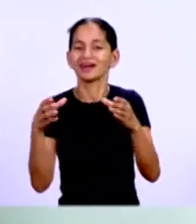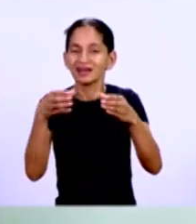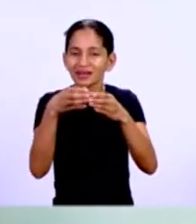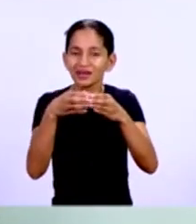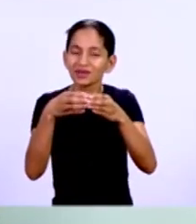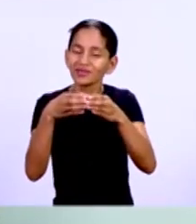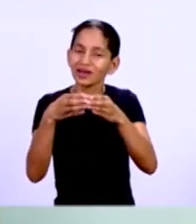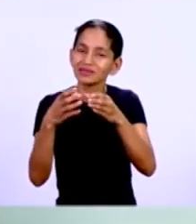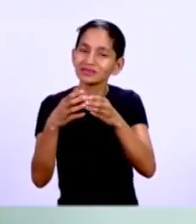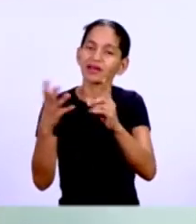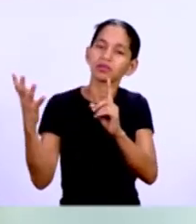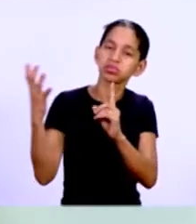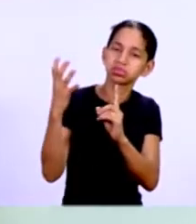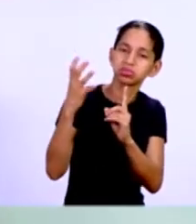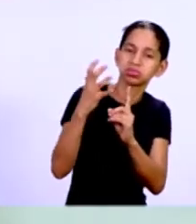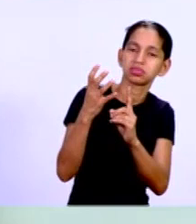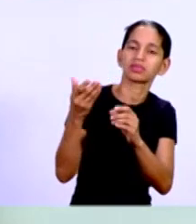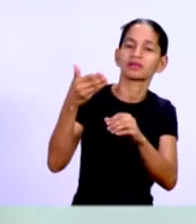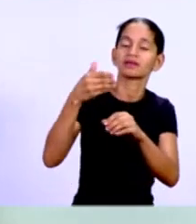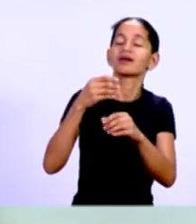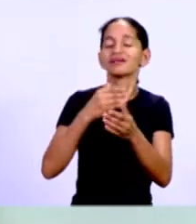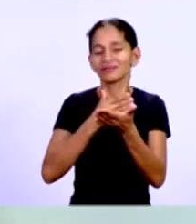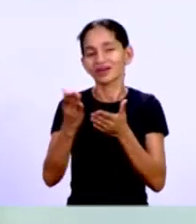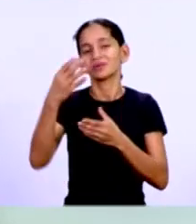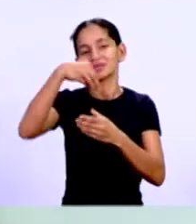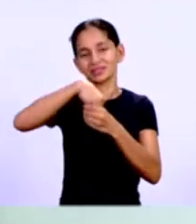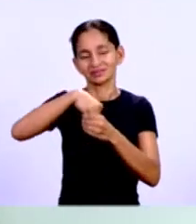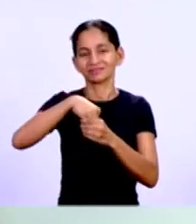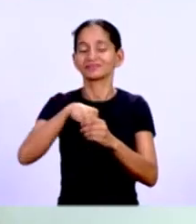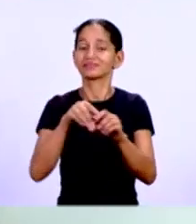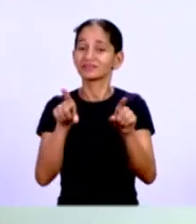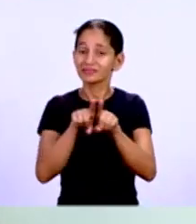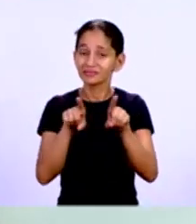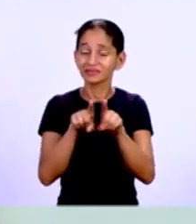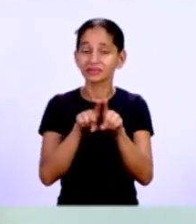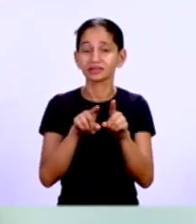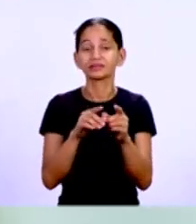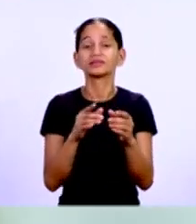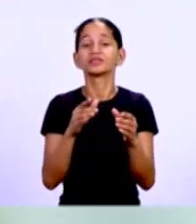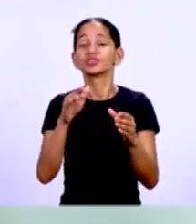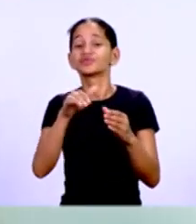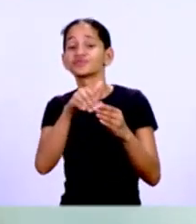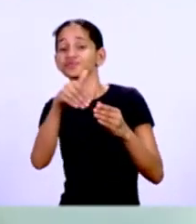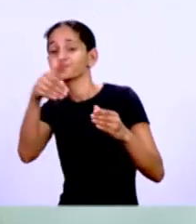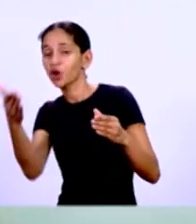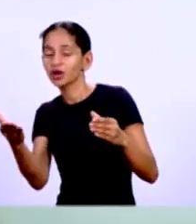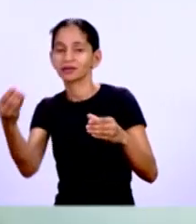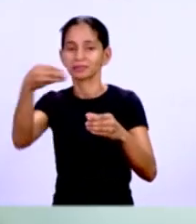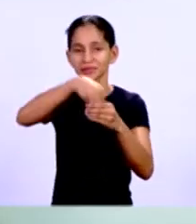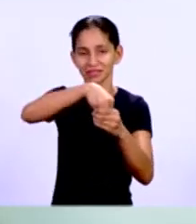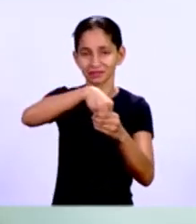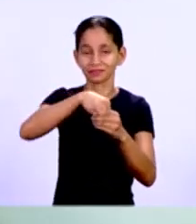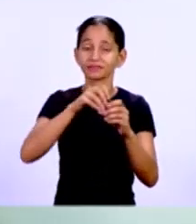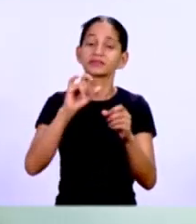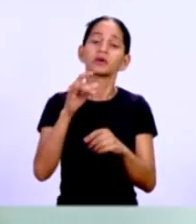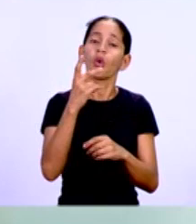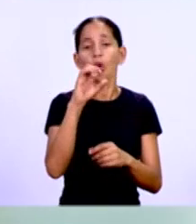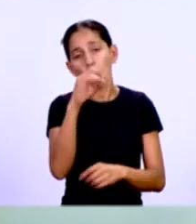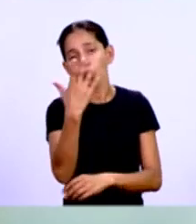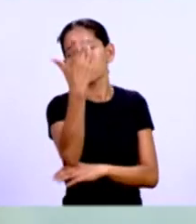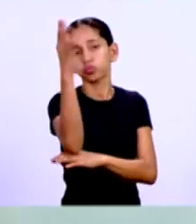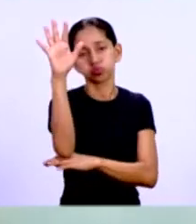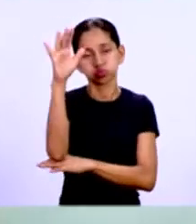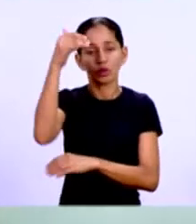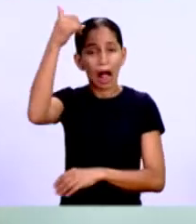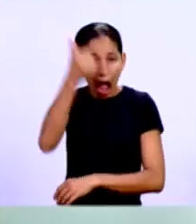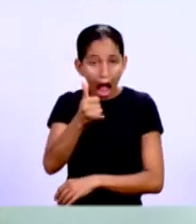Então, o risco sistemático, o risco externo, é esse que é gerado no ambiente econômico, no ambiente da natureza, o risco de um raio